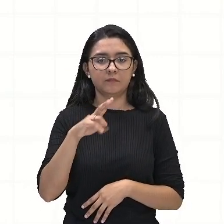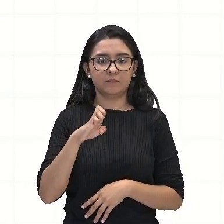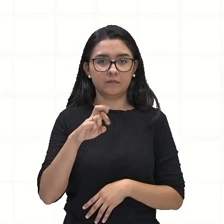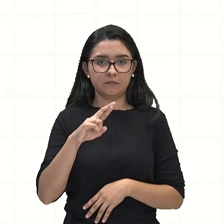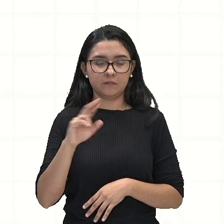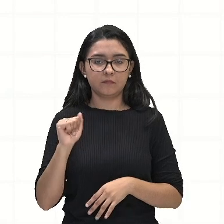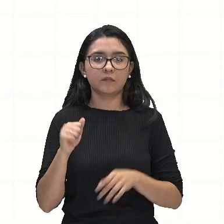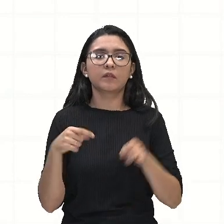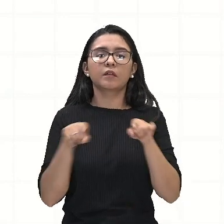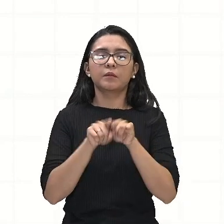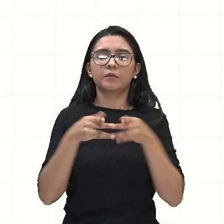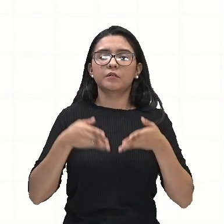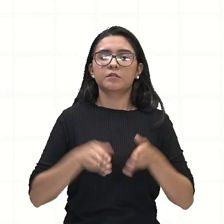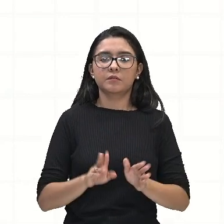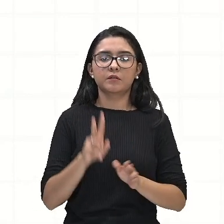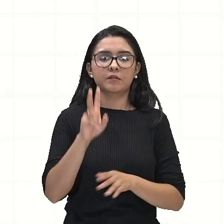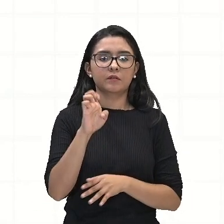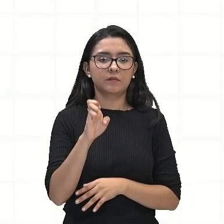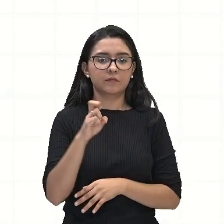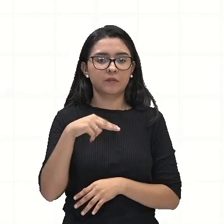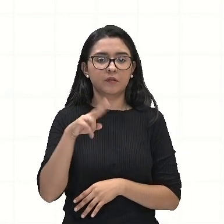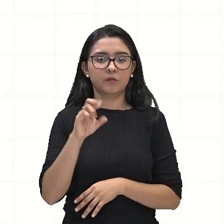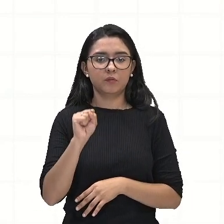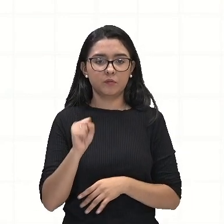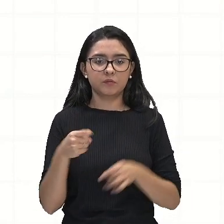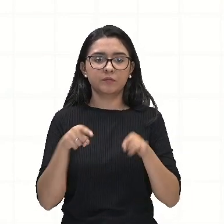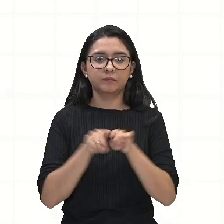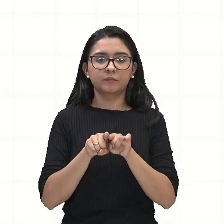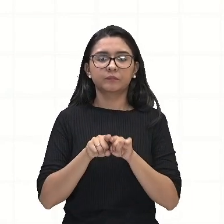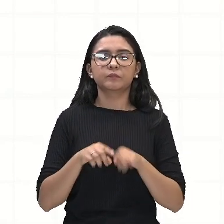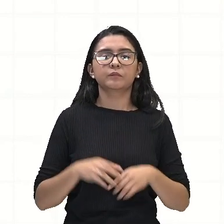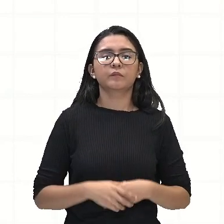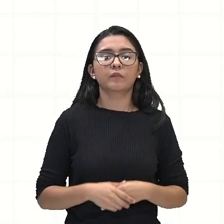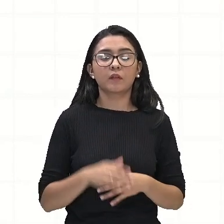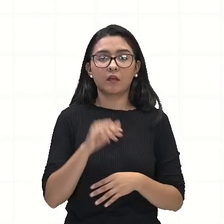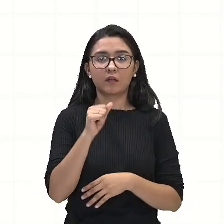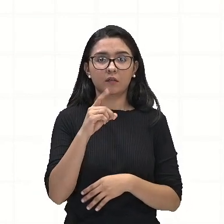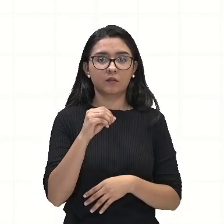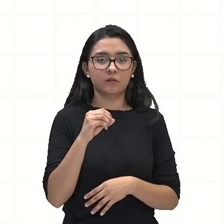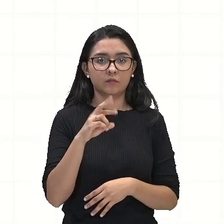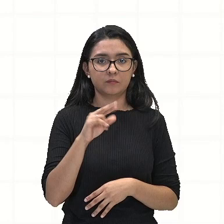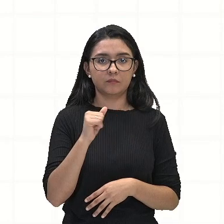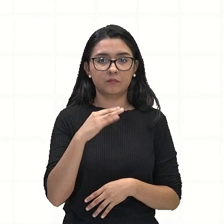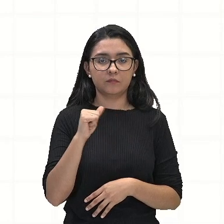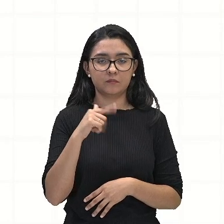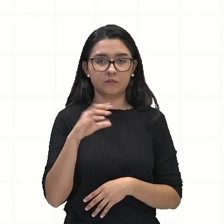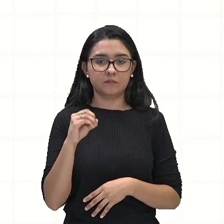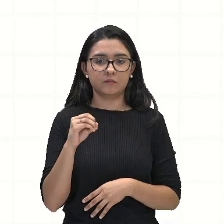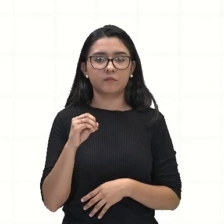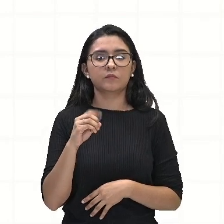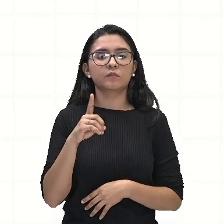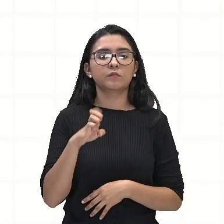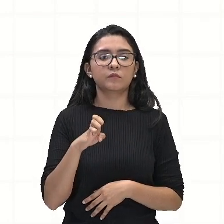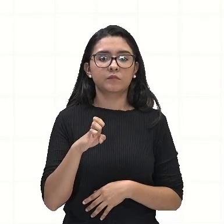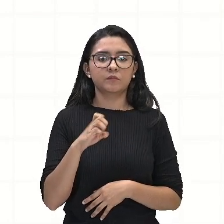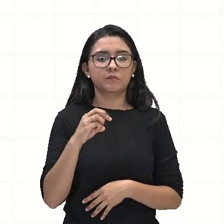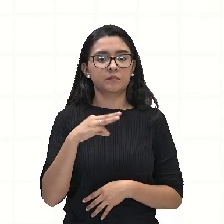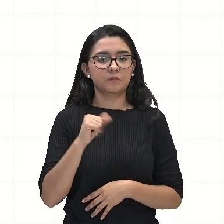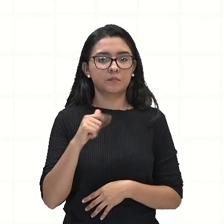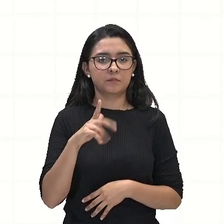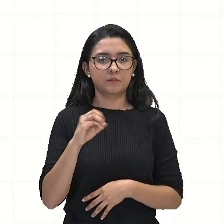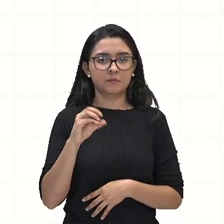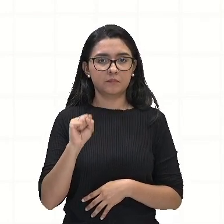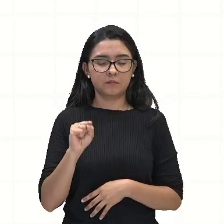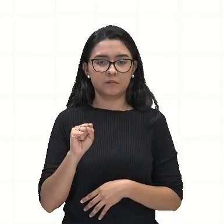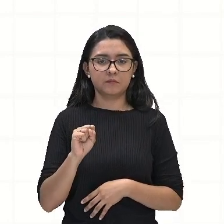A Adoração dos Magos. Então, aqui vocês estão observando, né, a pintura A Primavera de